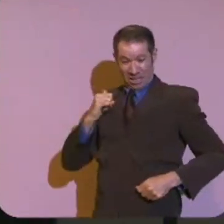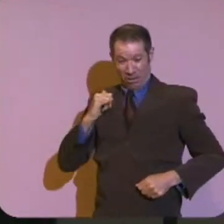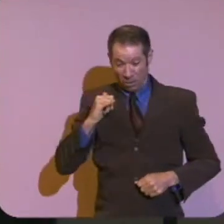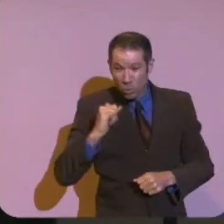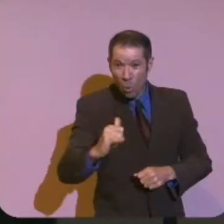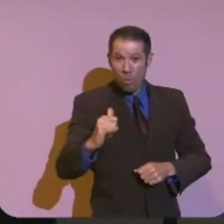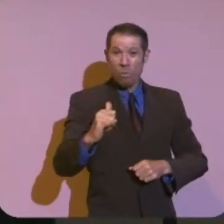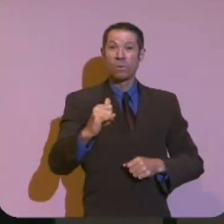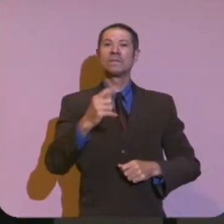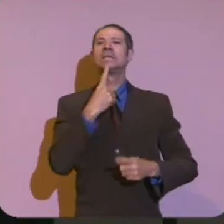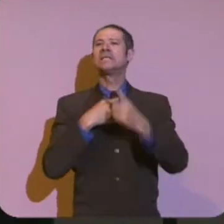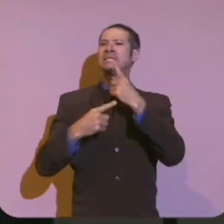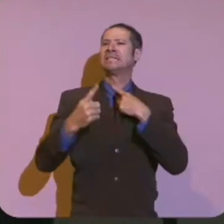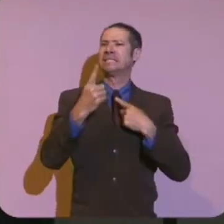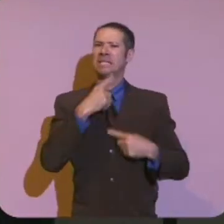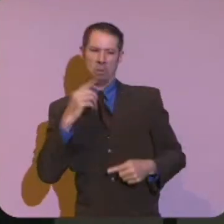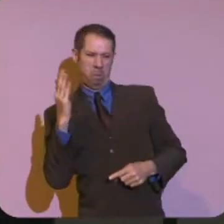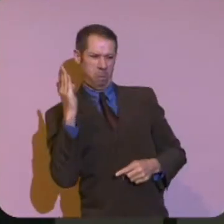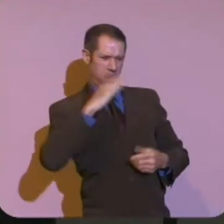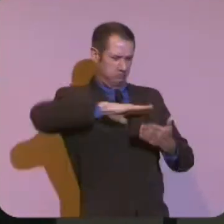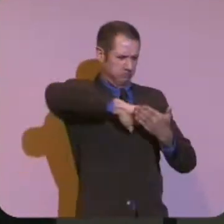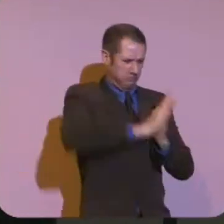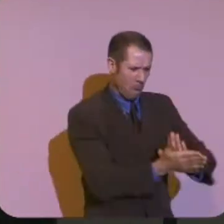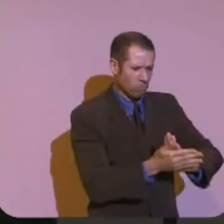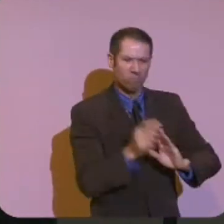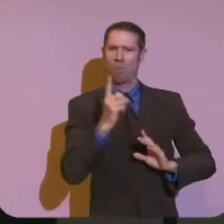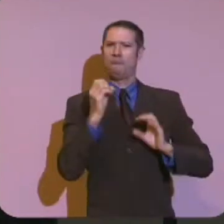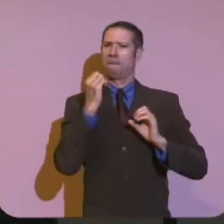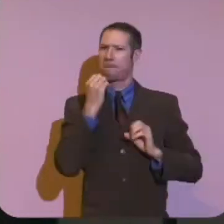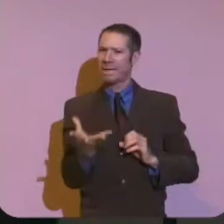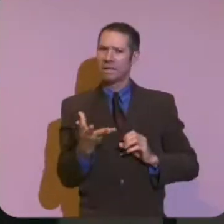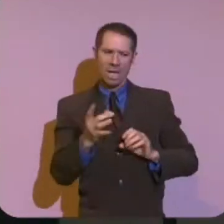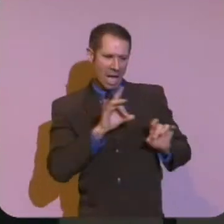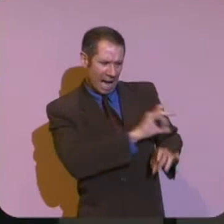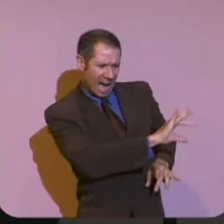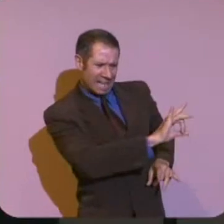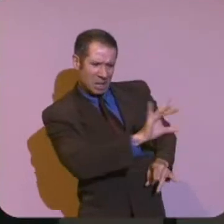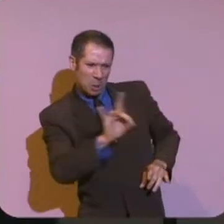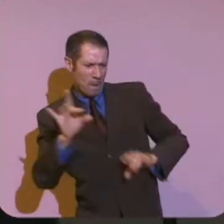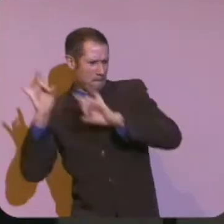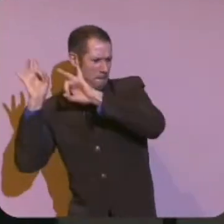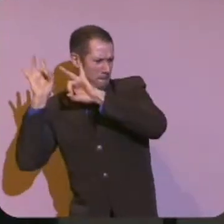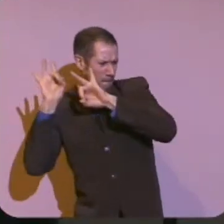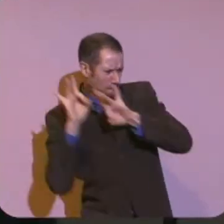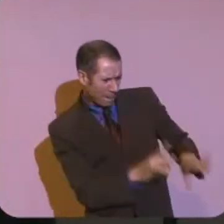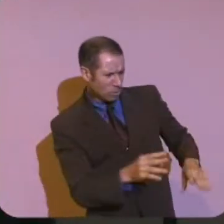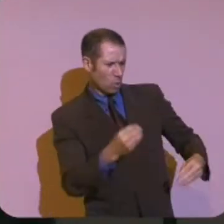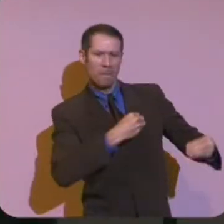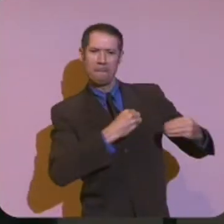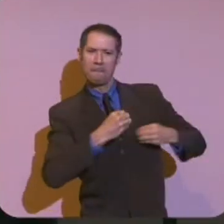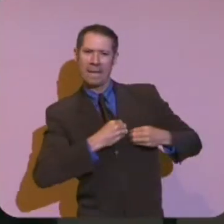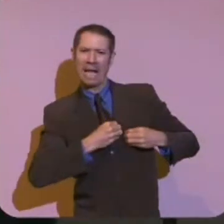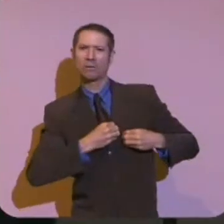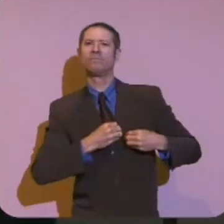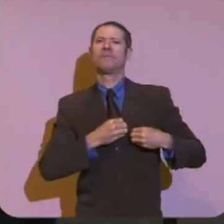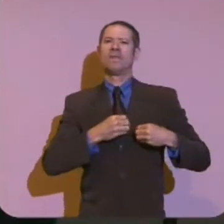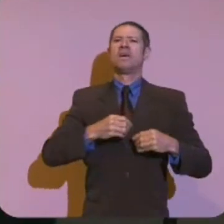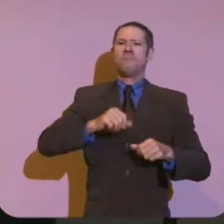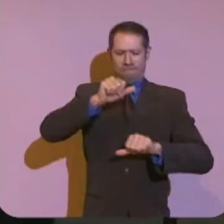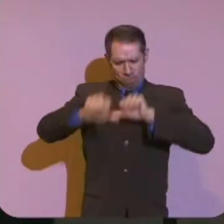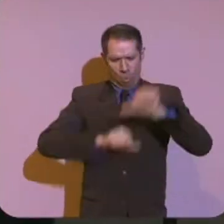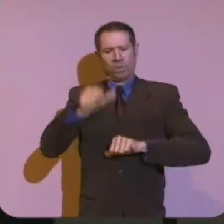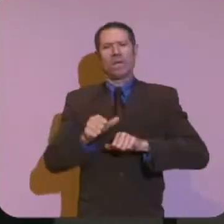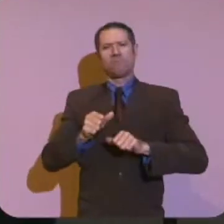calamidade para vocês e não o bem. Por isso, cada um abandone seus maus caminhos e faça o que é